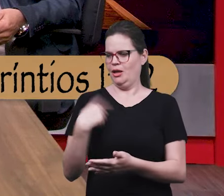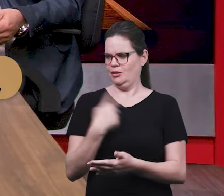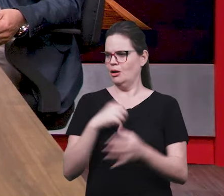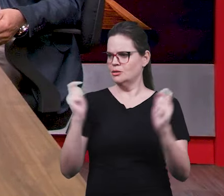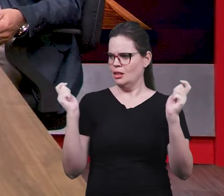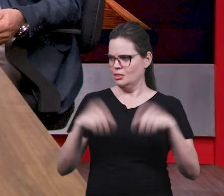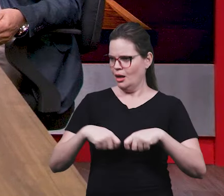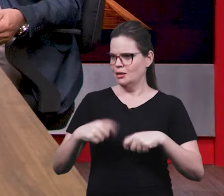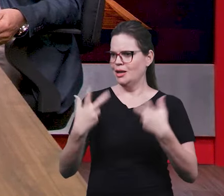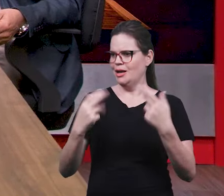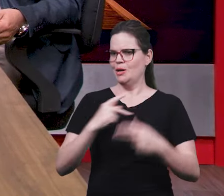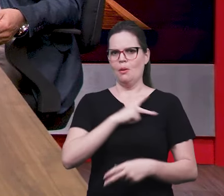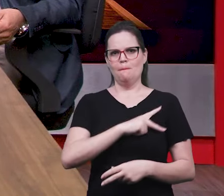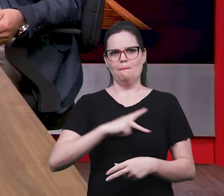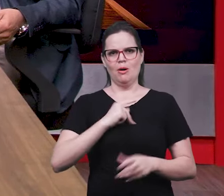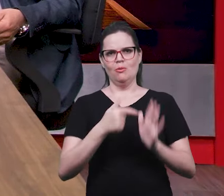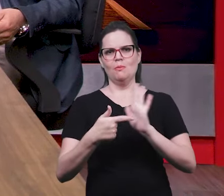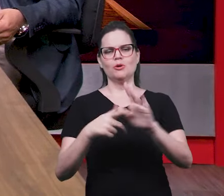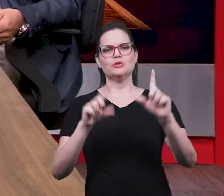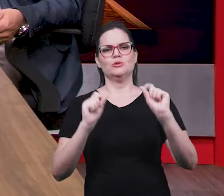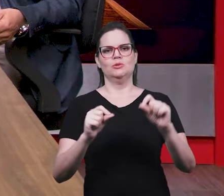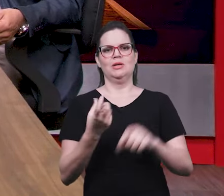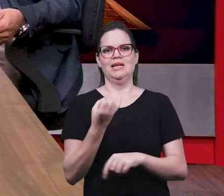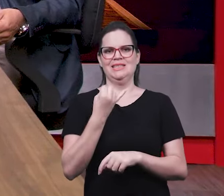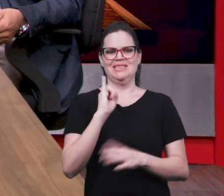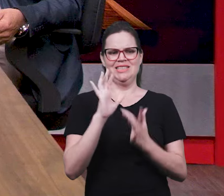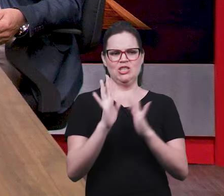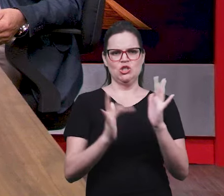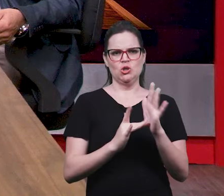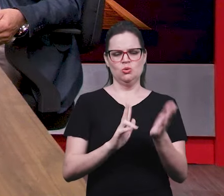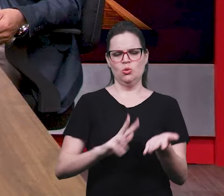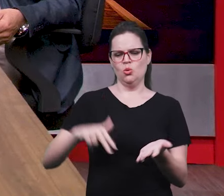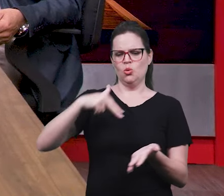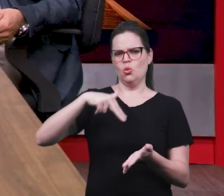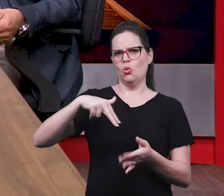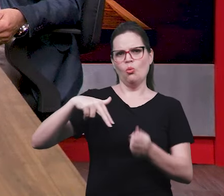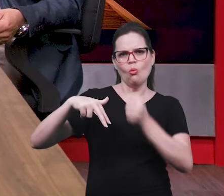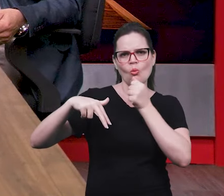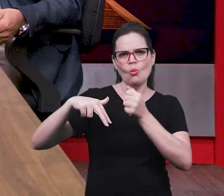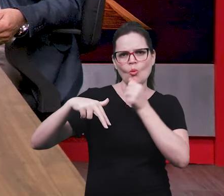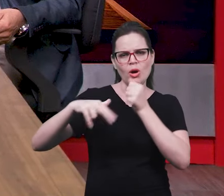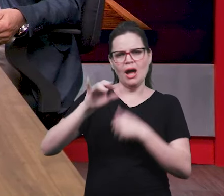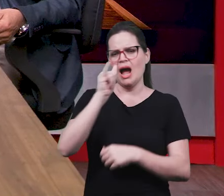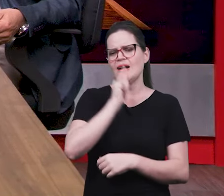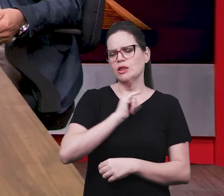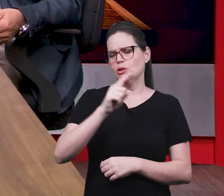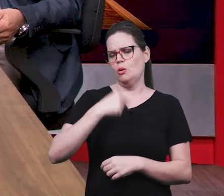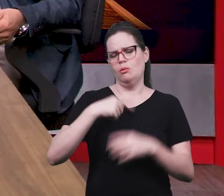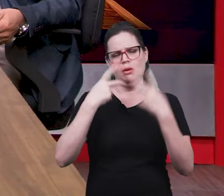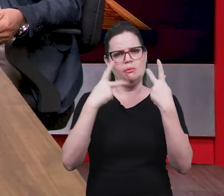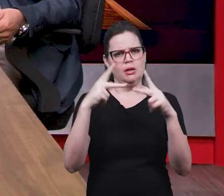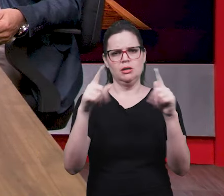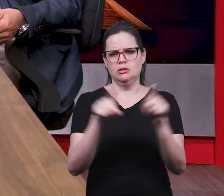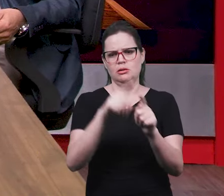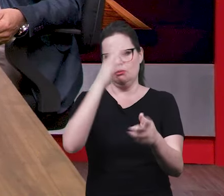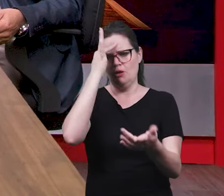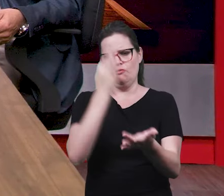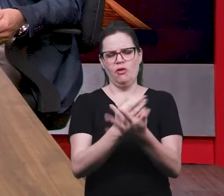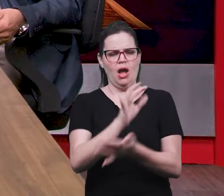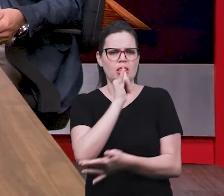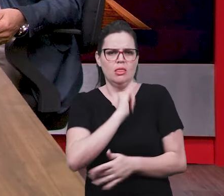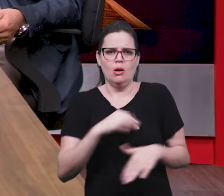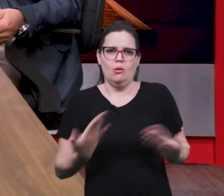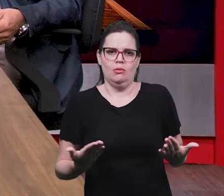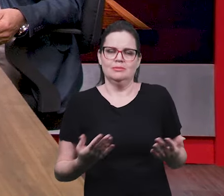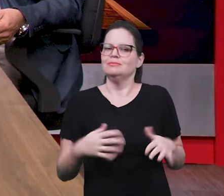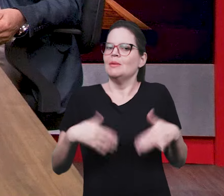Paulo disse, né? Se Cristo não ressuscitou, é vã a nossa pregação e é vã a vossa fé. Ou seja, Jesus ressuscitou e